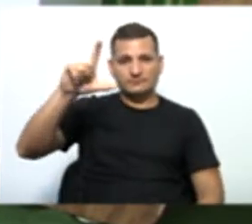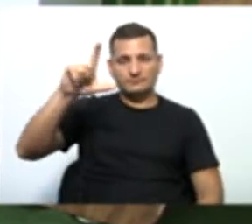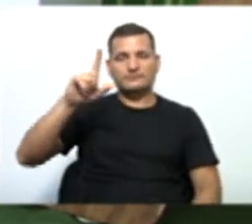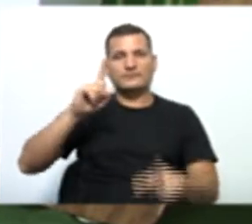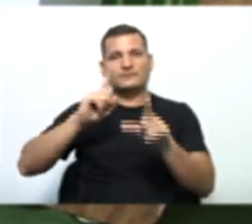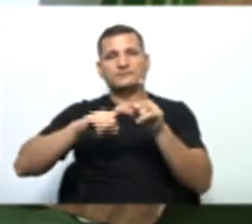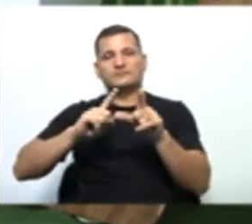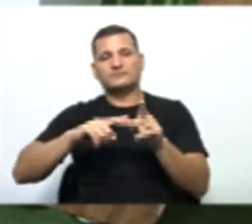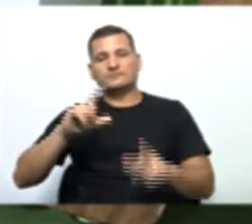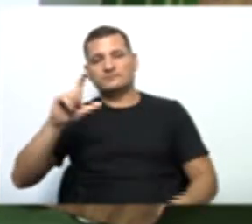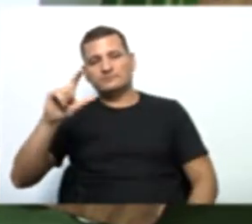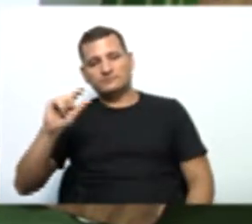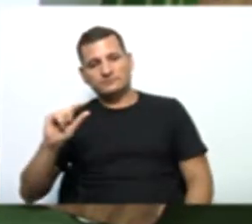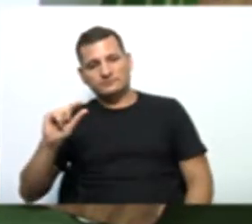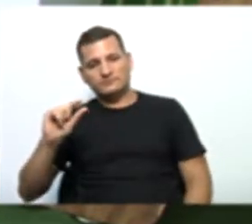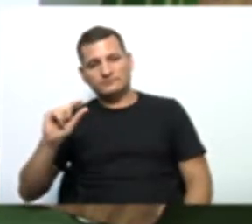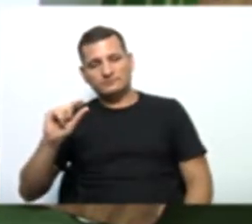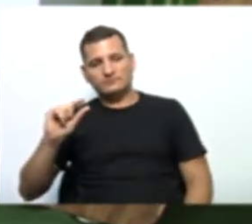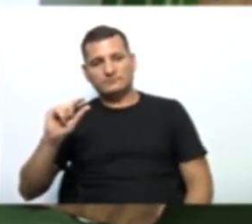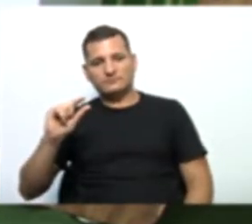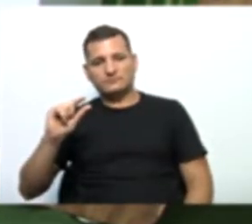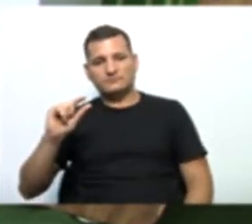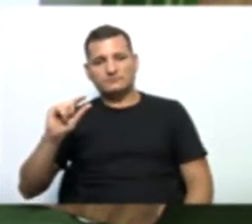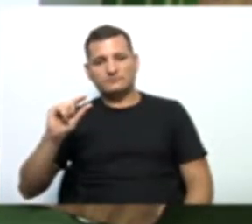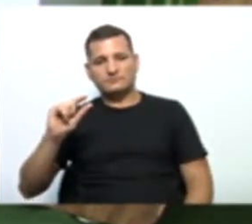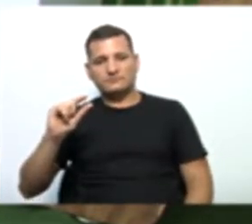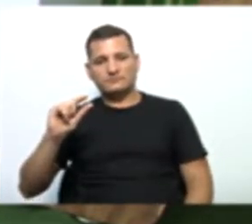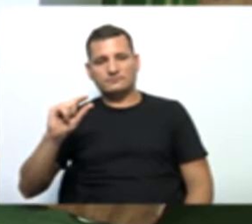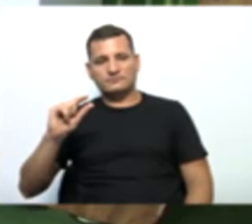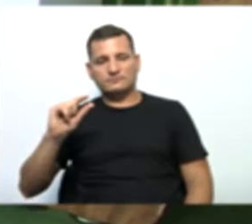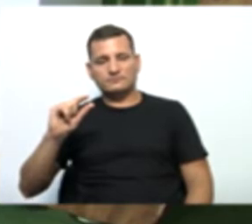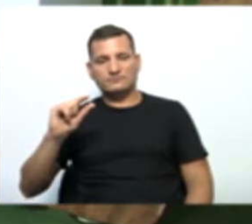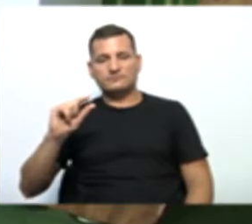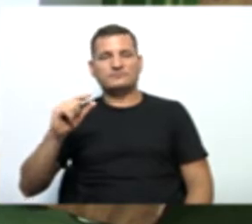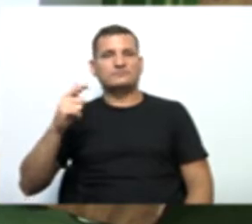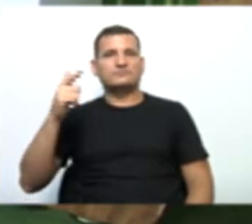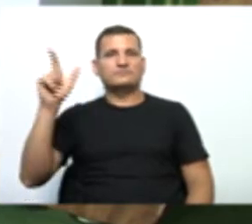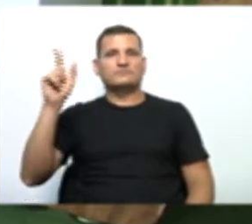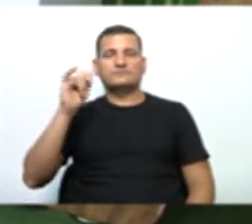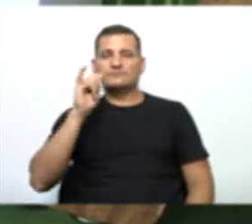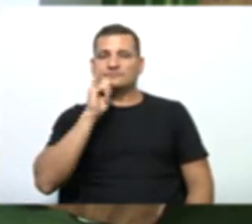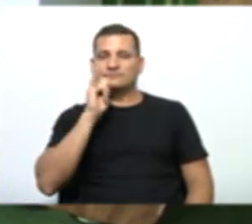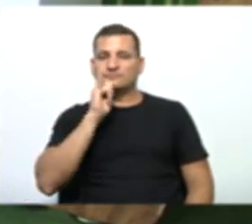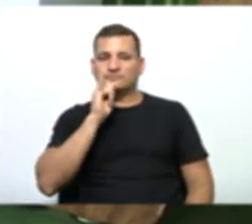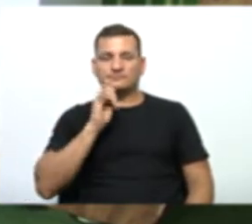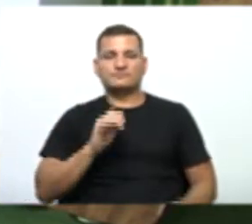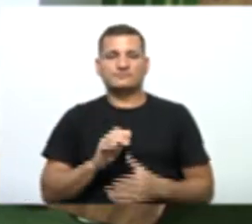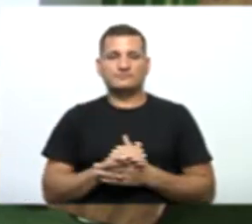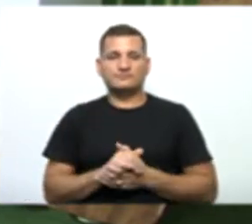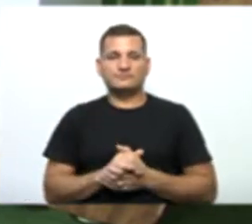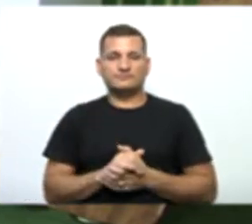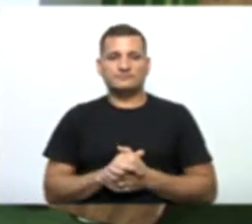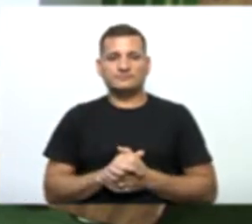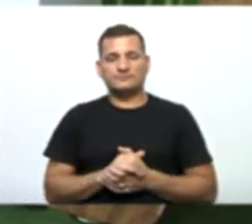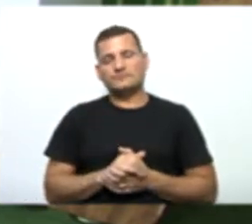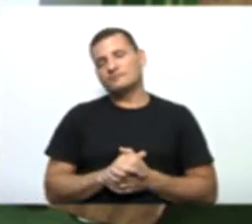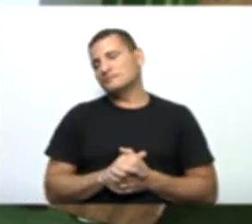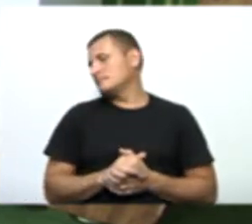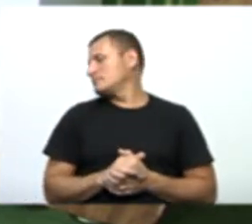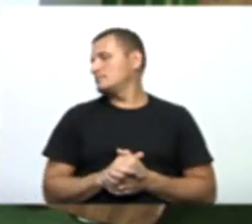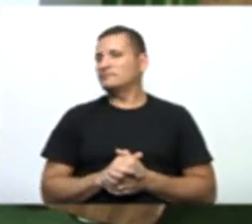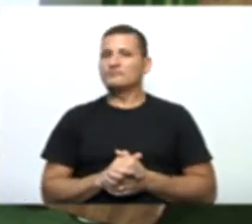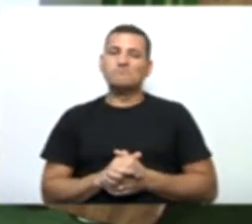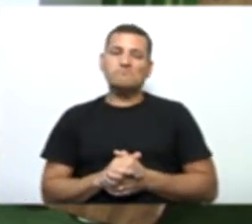fonte pequena. Veja bem aqui. A gente aplica até outro exemplo de outro um outro exemplo de